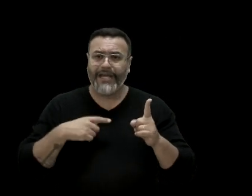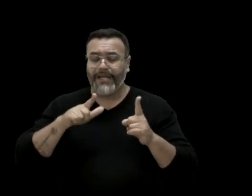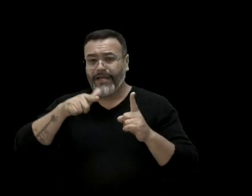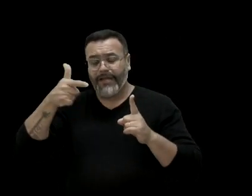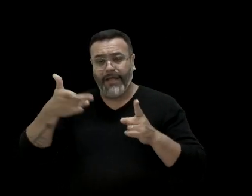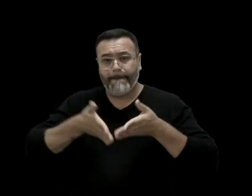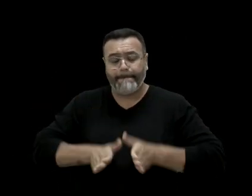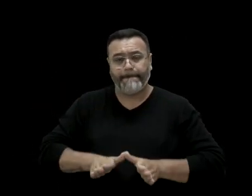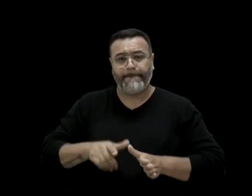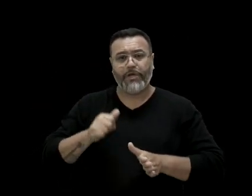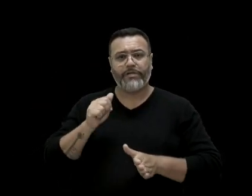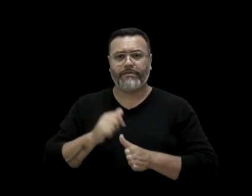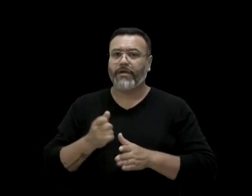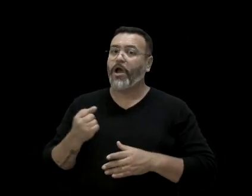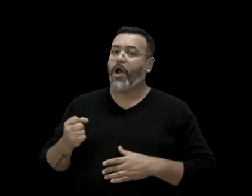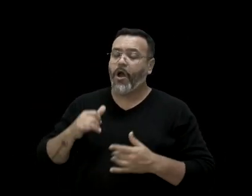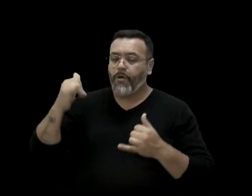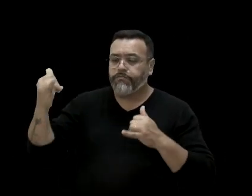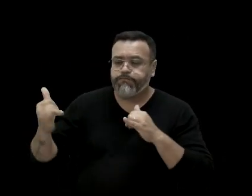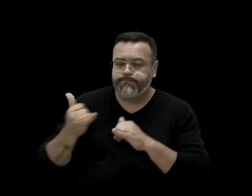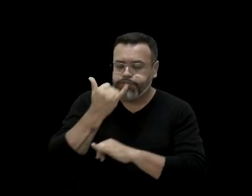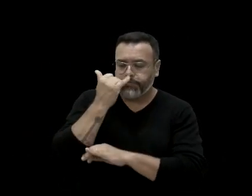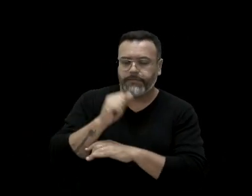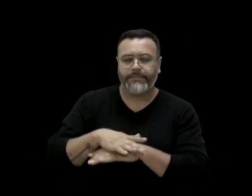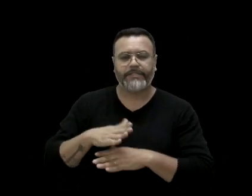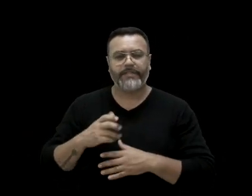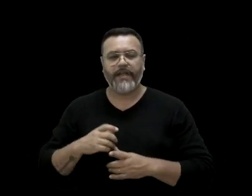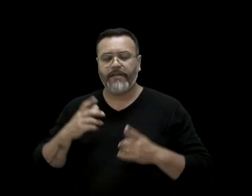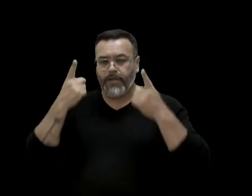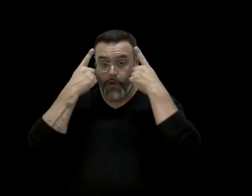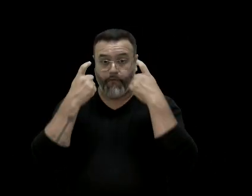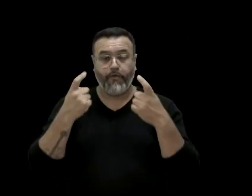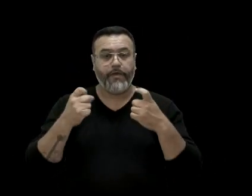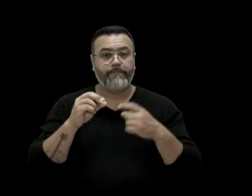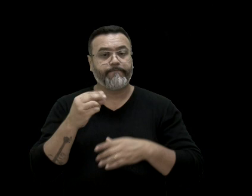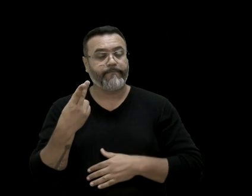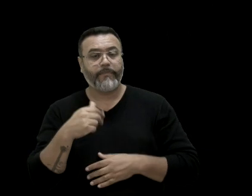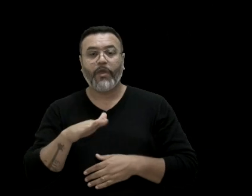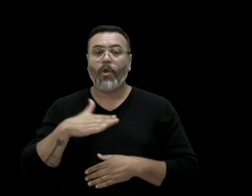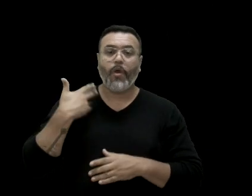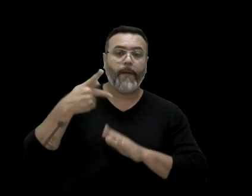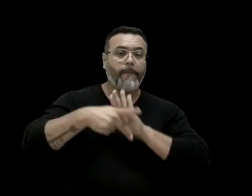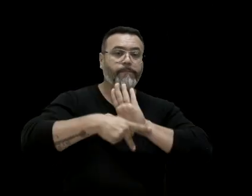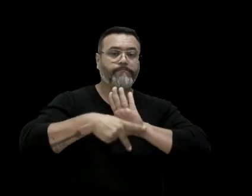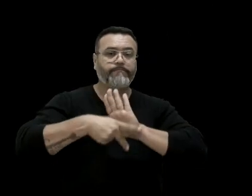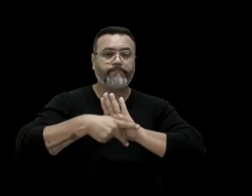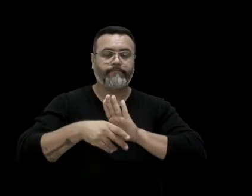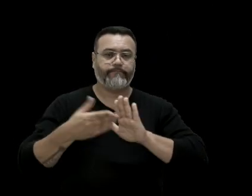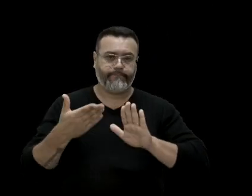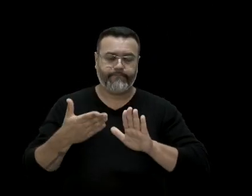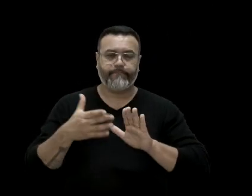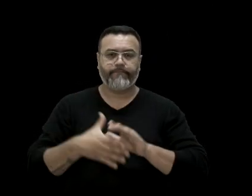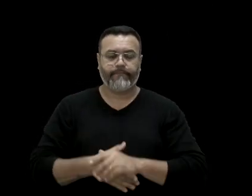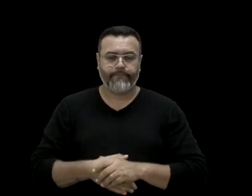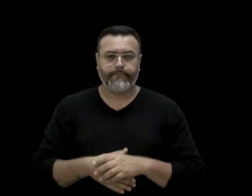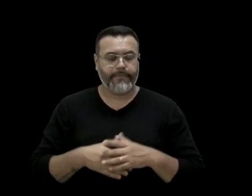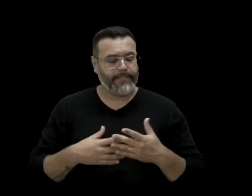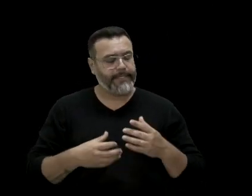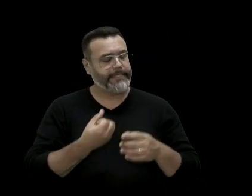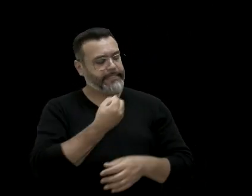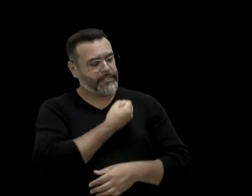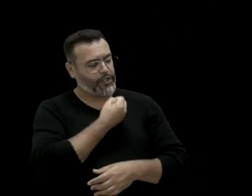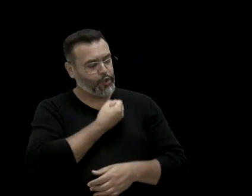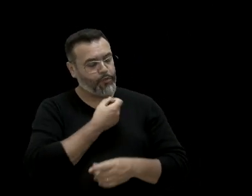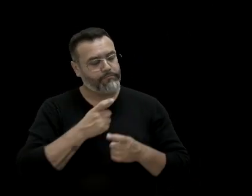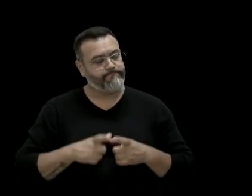acidentes, violência ou suicídio. Ou seja, os números são bem maiores que esses apresentados. E